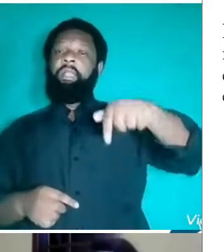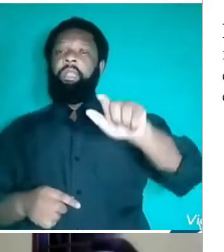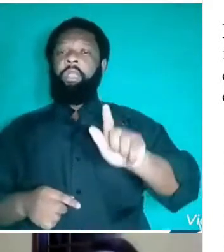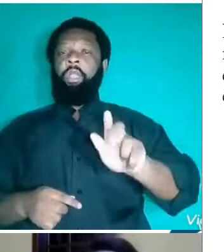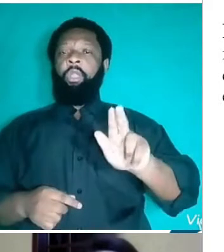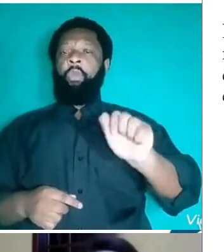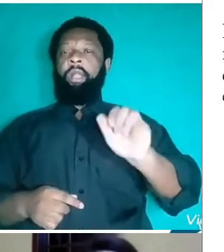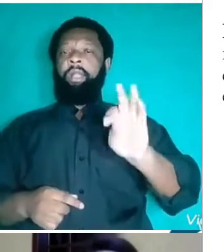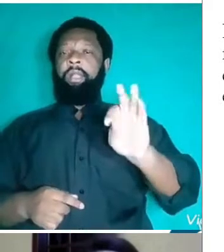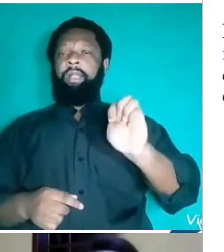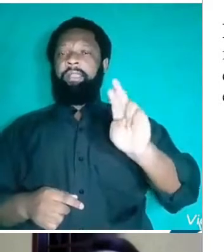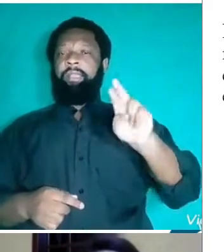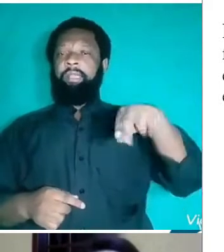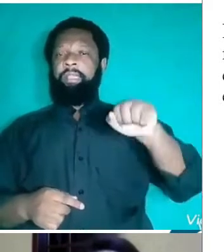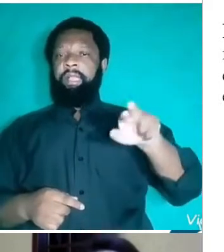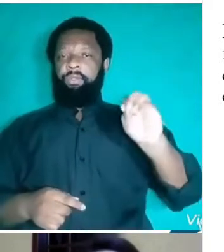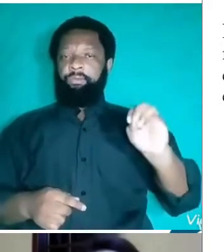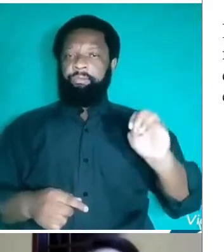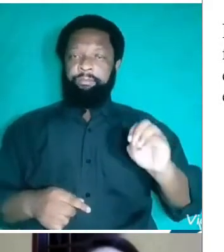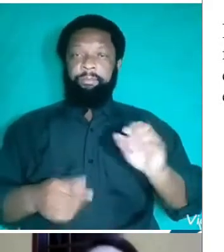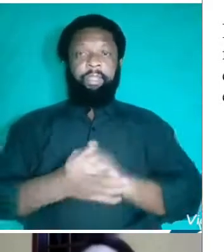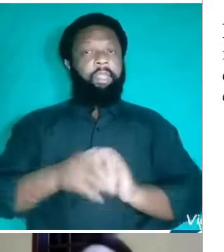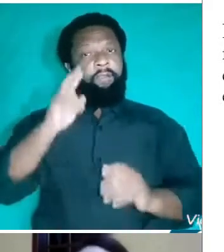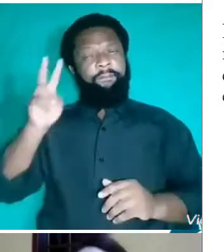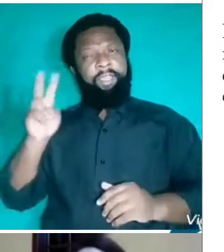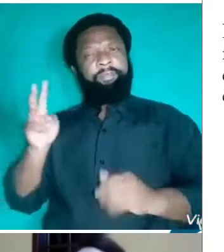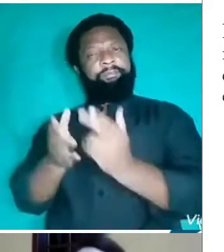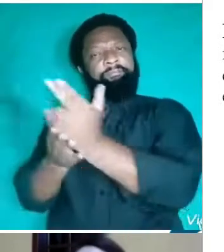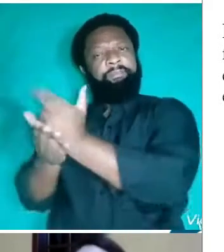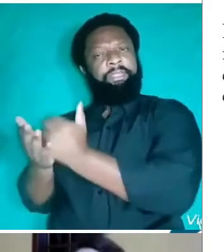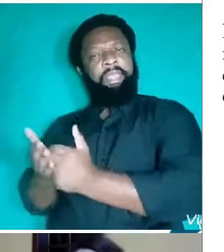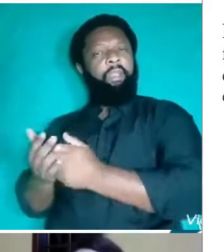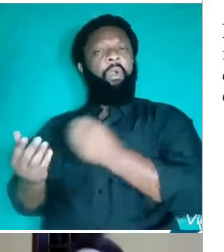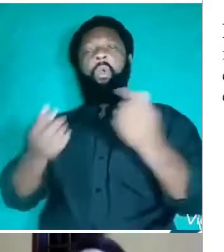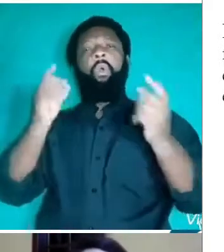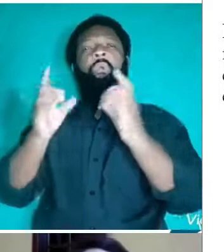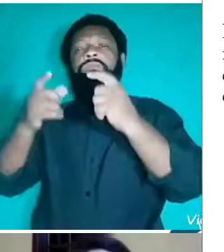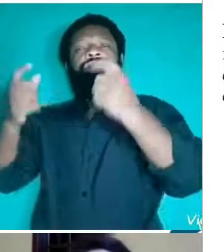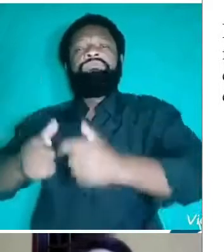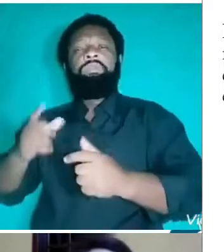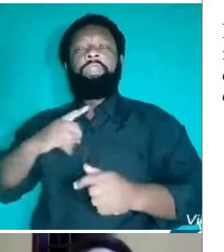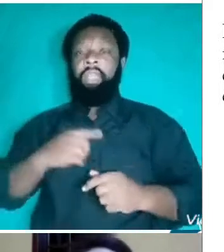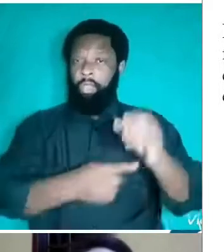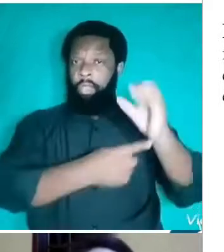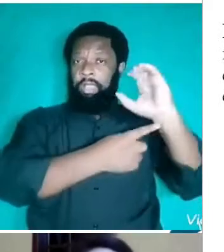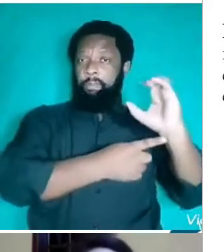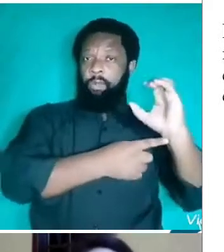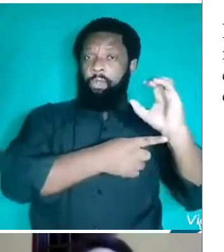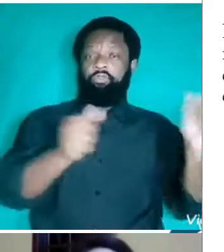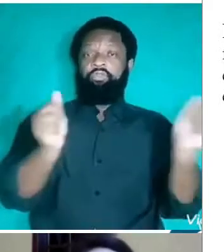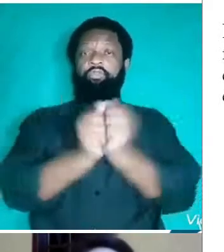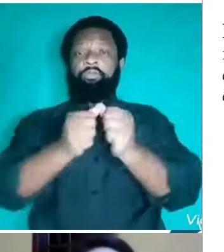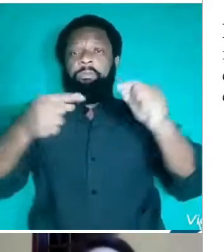ó, um carbono aqui, aqui a gente tem uma fórmula estrutural de traços, não é isso? Então, um carbono